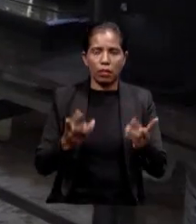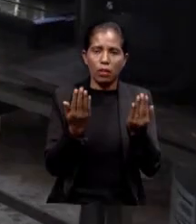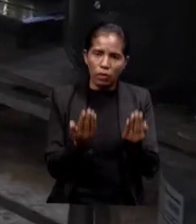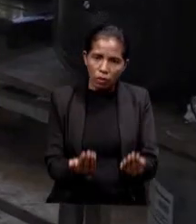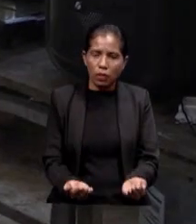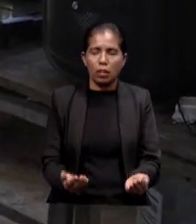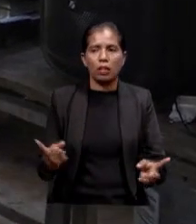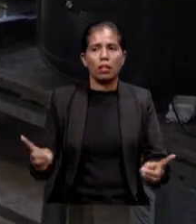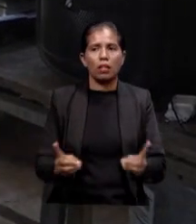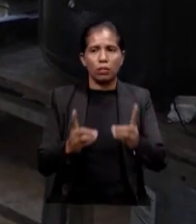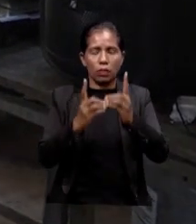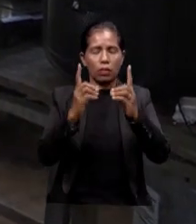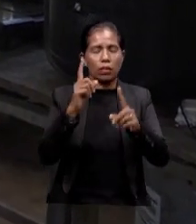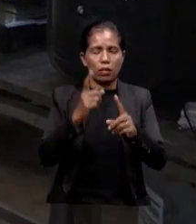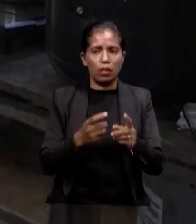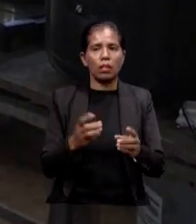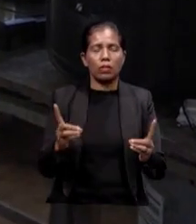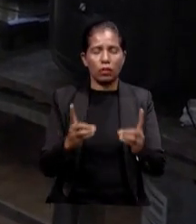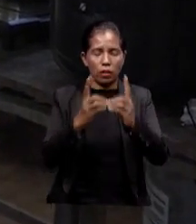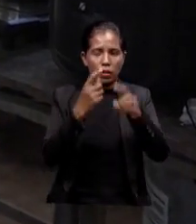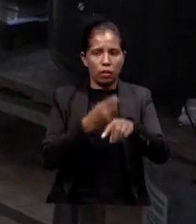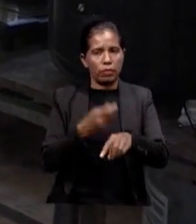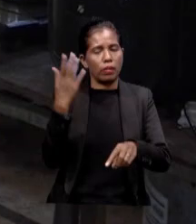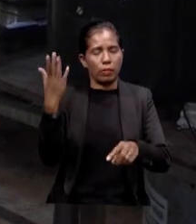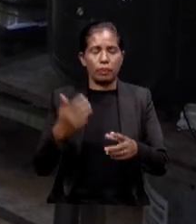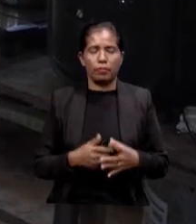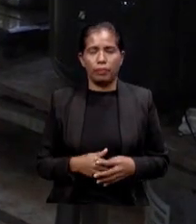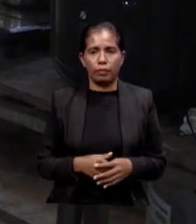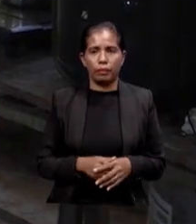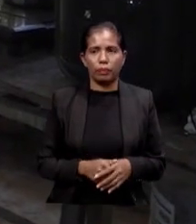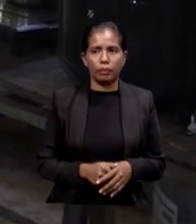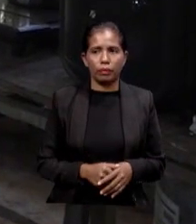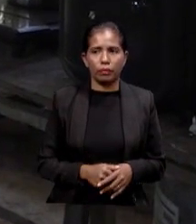nia enfrenta durante nem. Jimmy Fernandes, Zuvial da Costa, GMN.